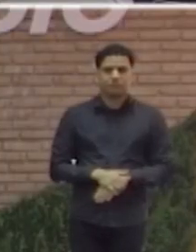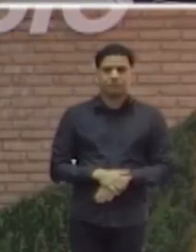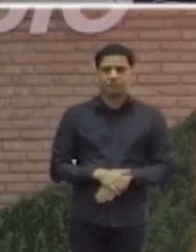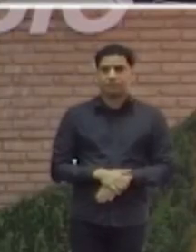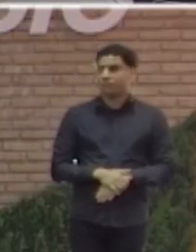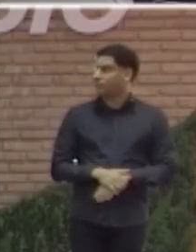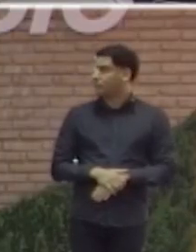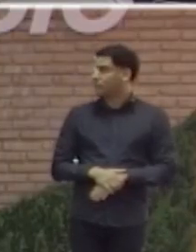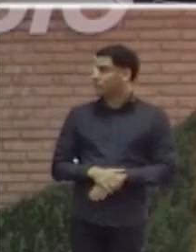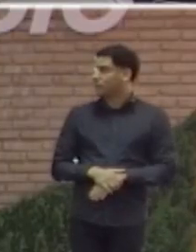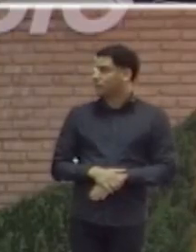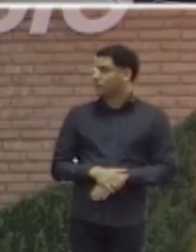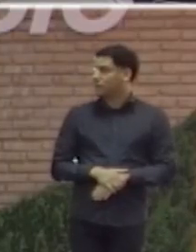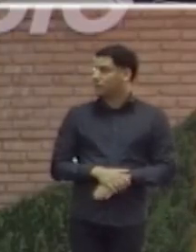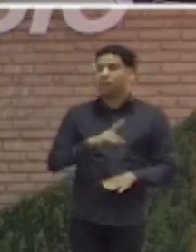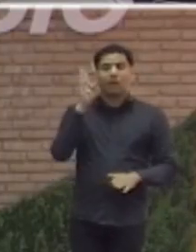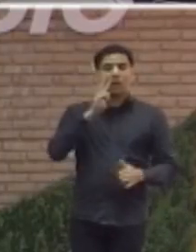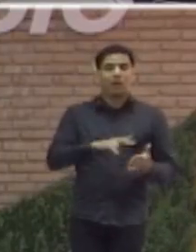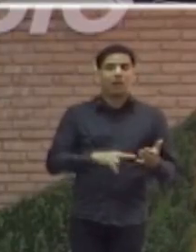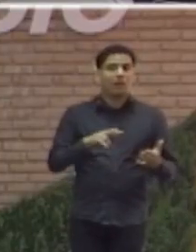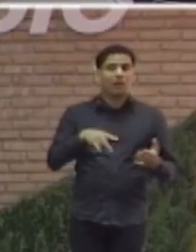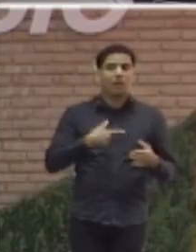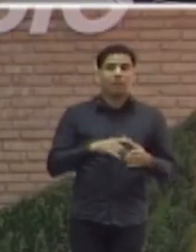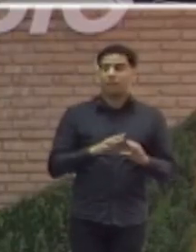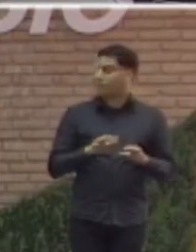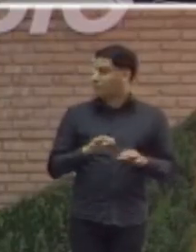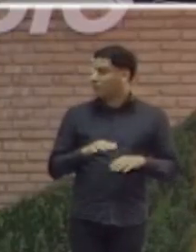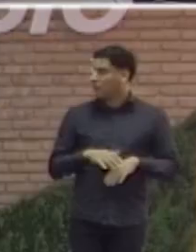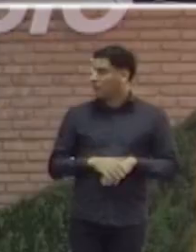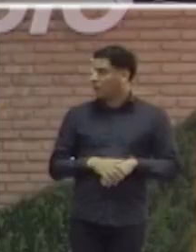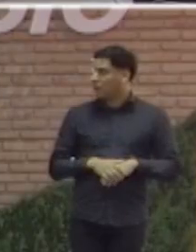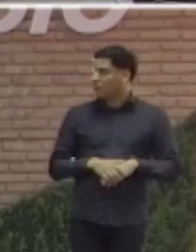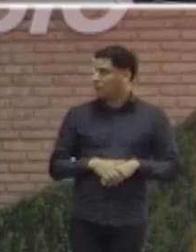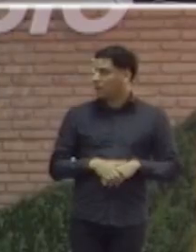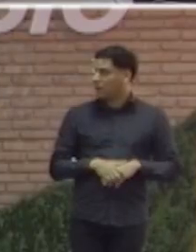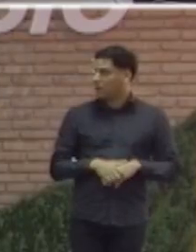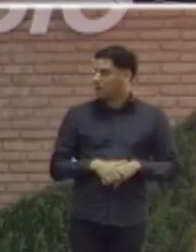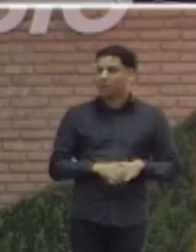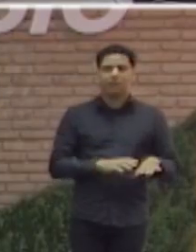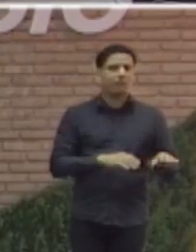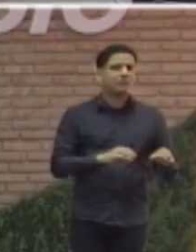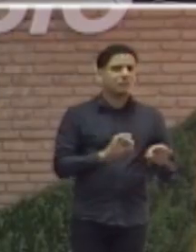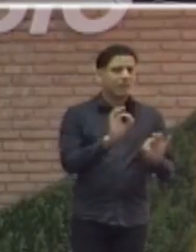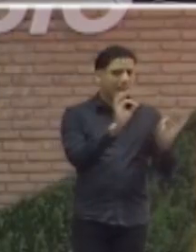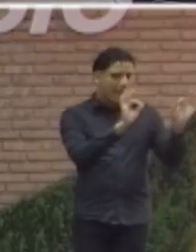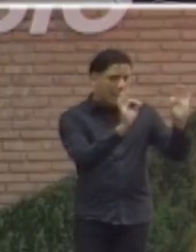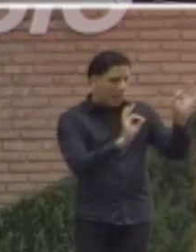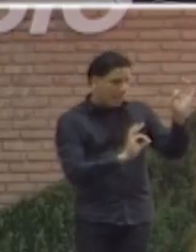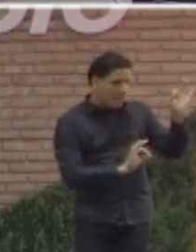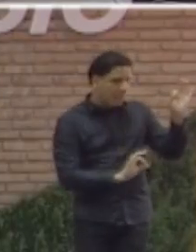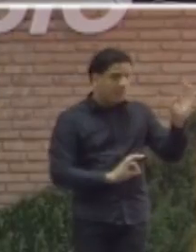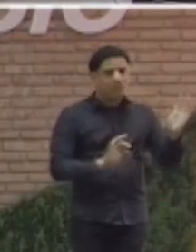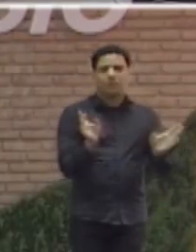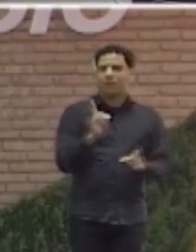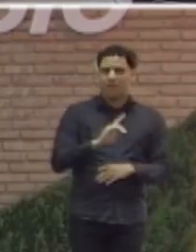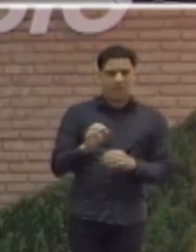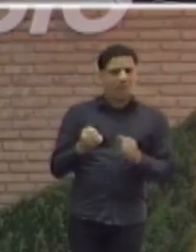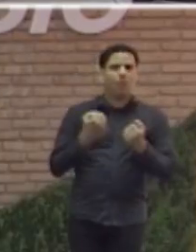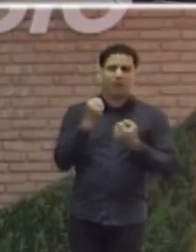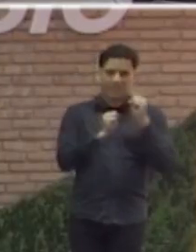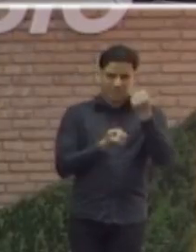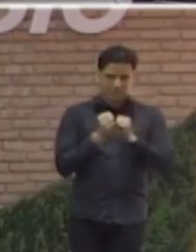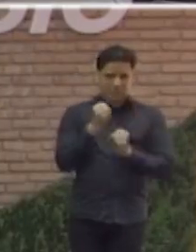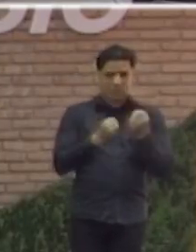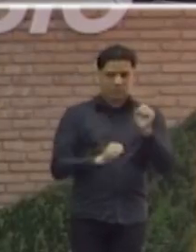Eu tinha lido aqui Confederação of Finish Construction. Aí finish eu achei que era finish de acabamento, né? Falei, pô, Confederação da Indústria de